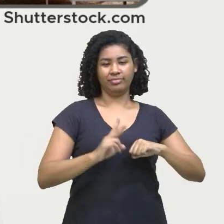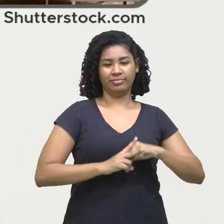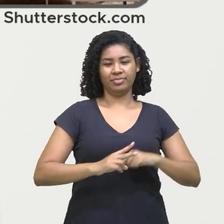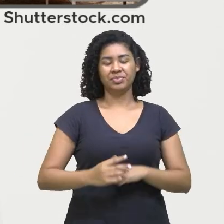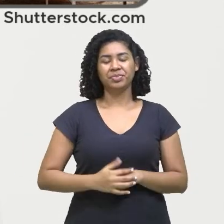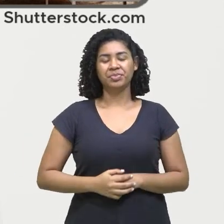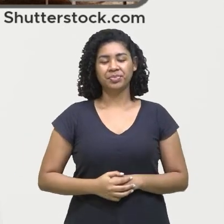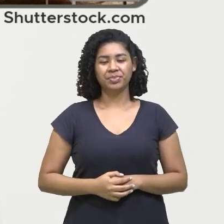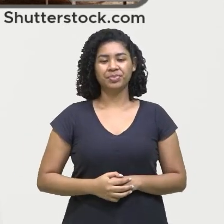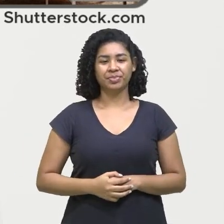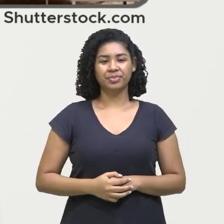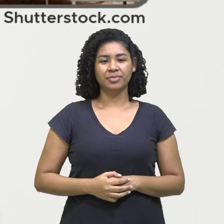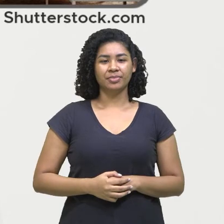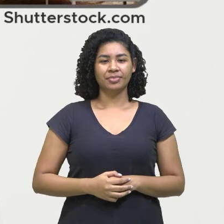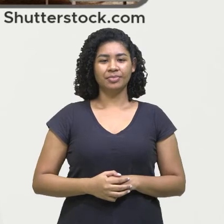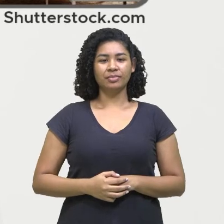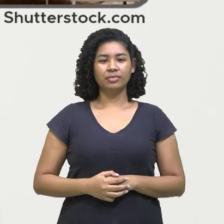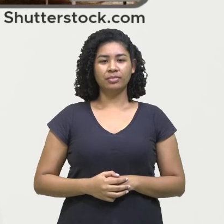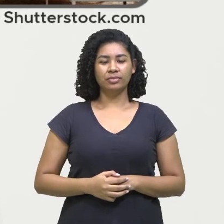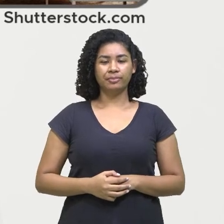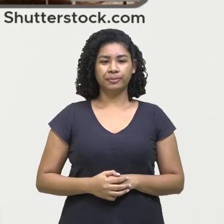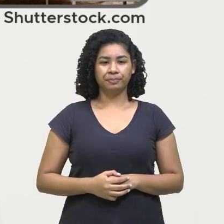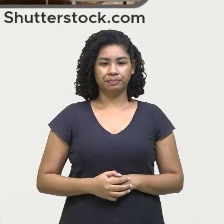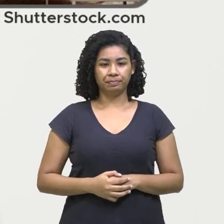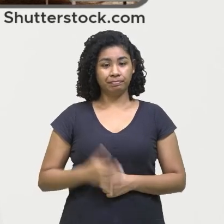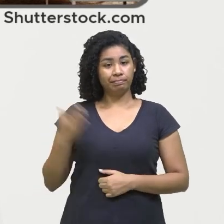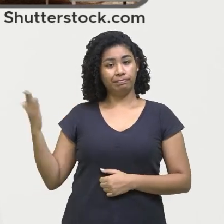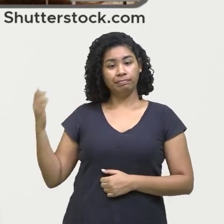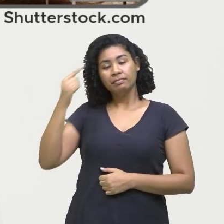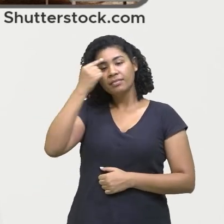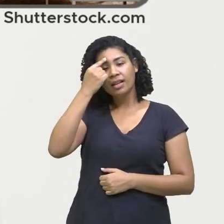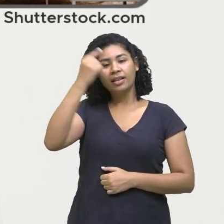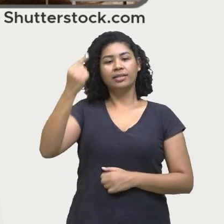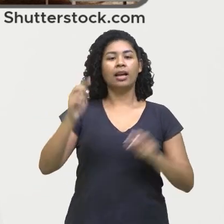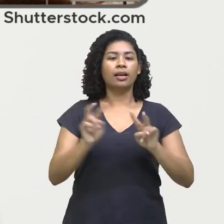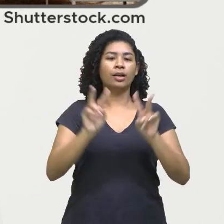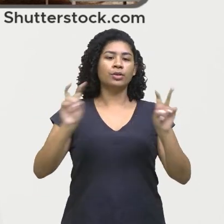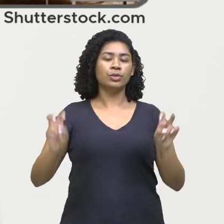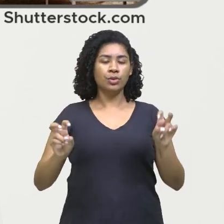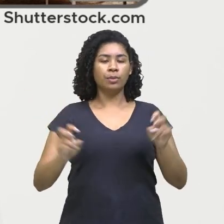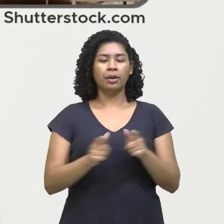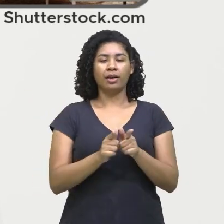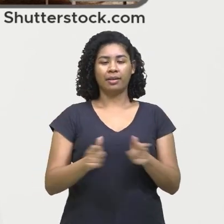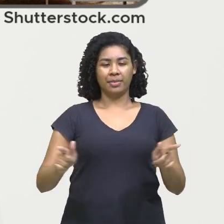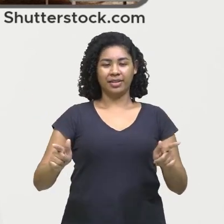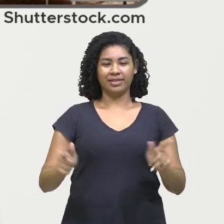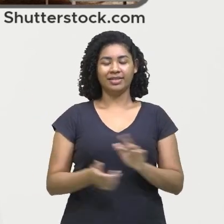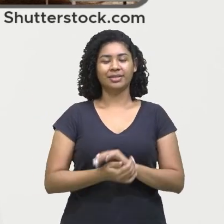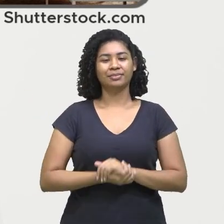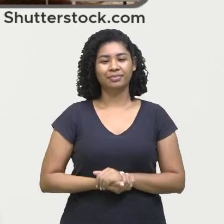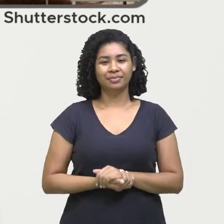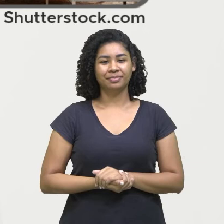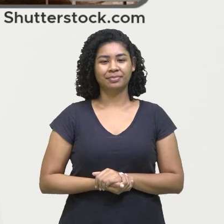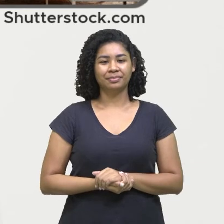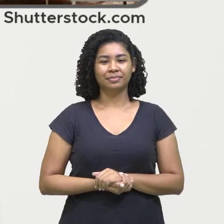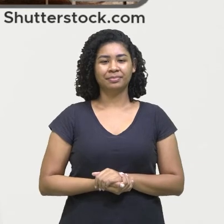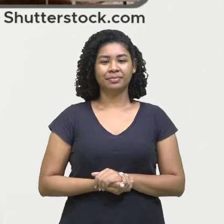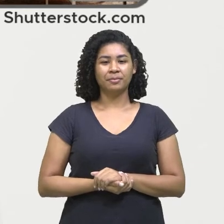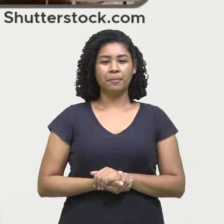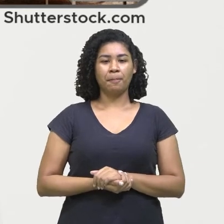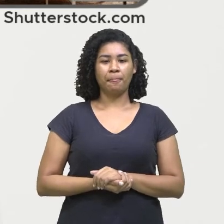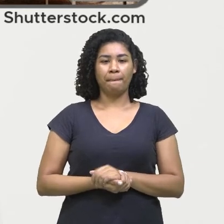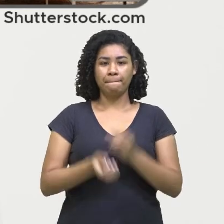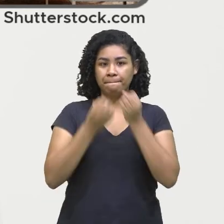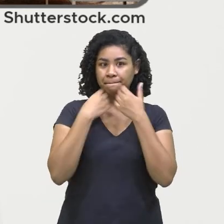possuir. Certo? Então, essa é a ideia aí em relação ao tópico gramatical que vocês estão acompanhando aí junto comigo.